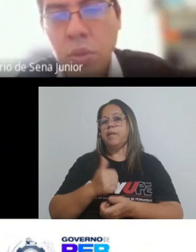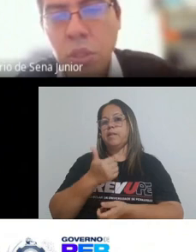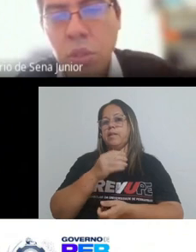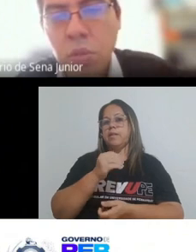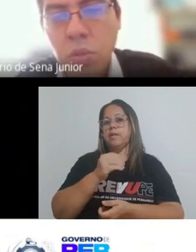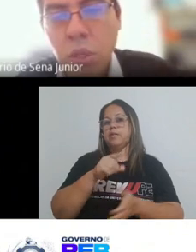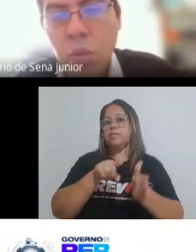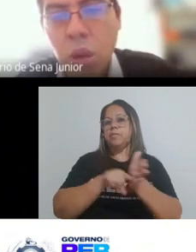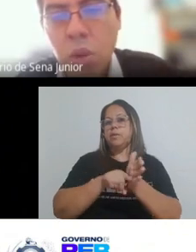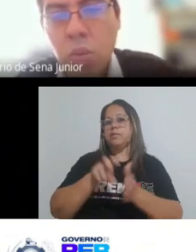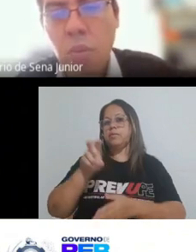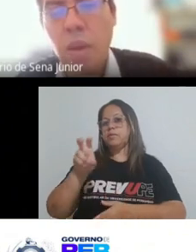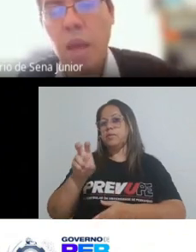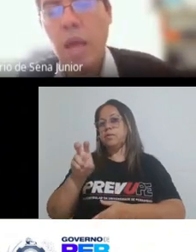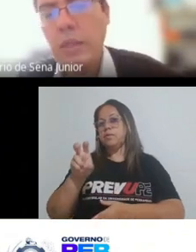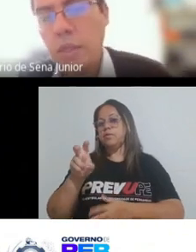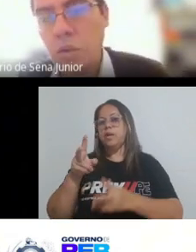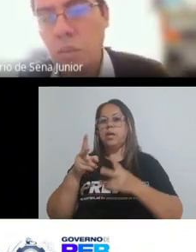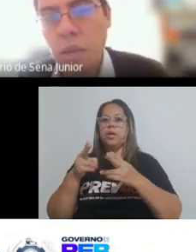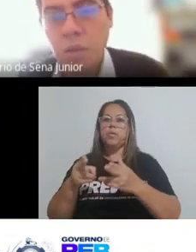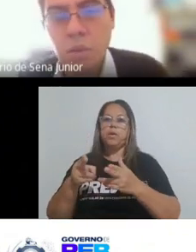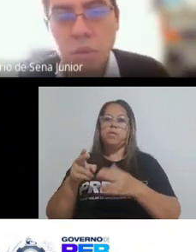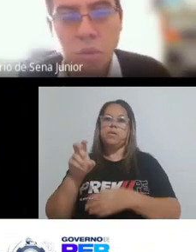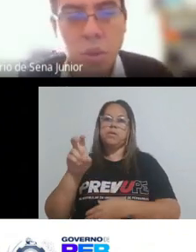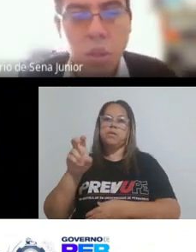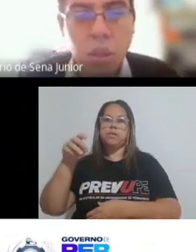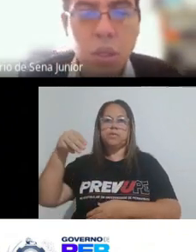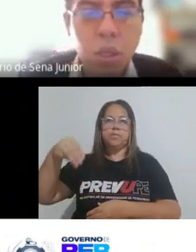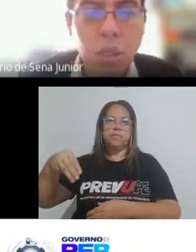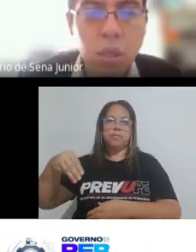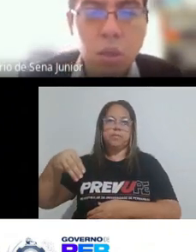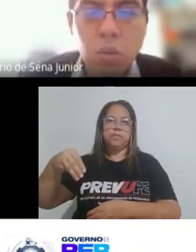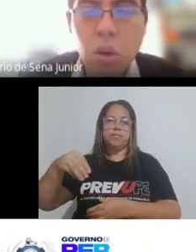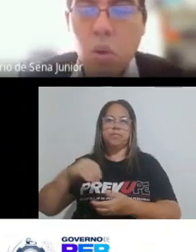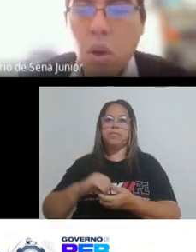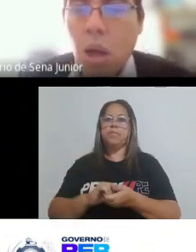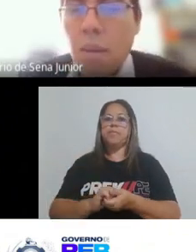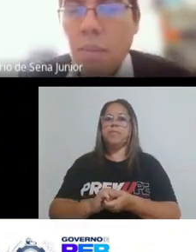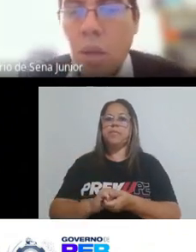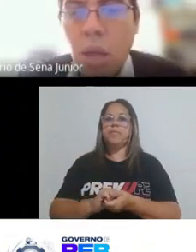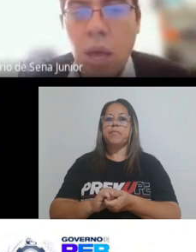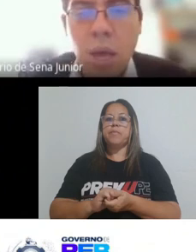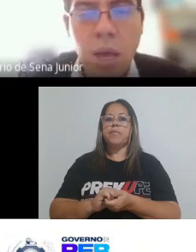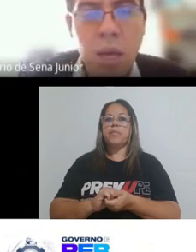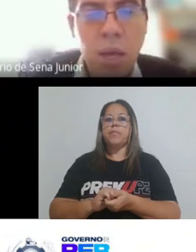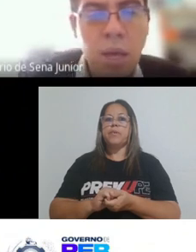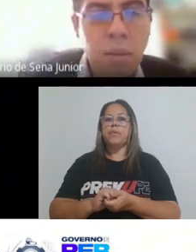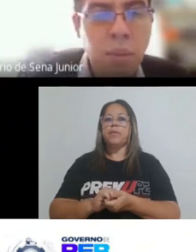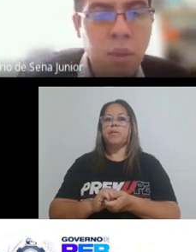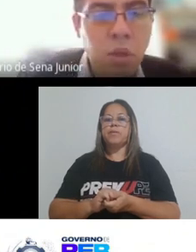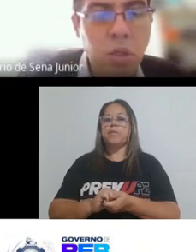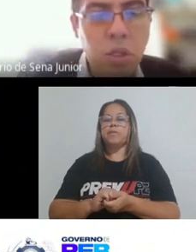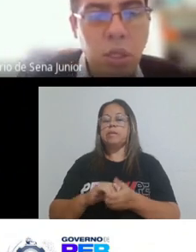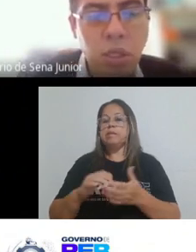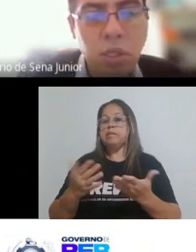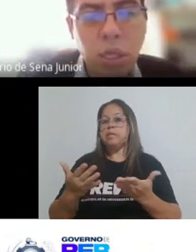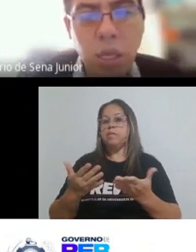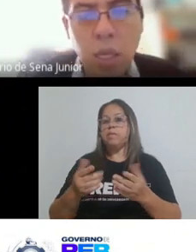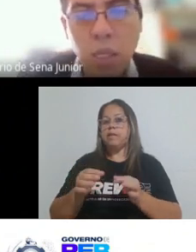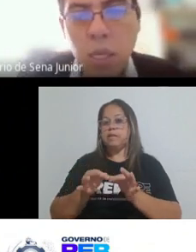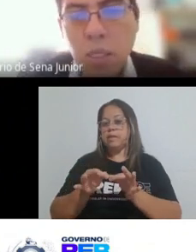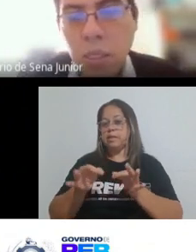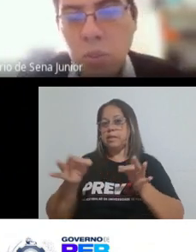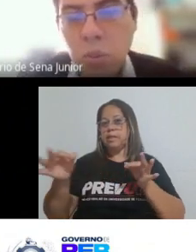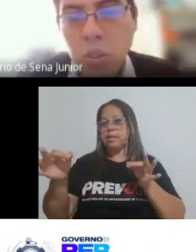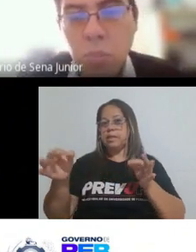menos 5 igual a 5 metros. Então, a menor distância